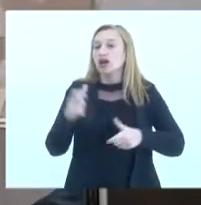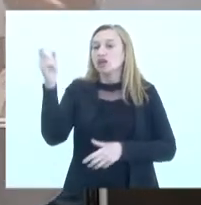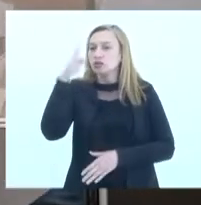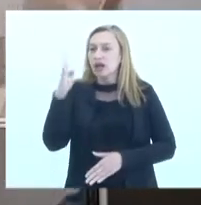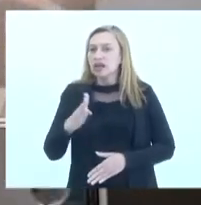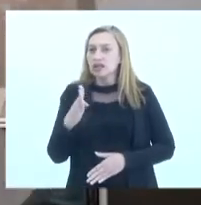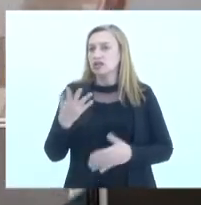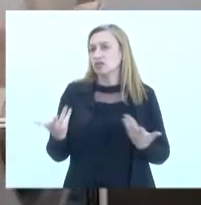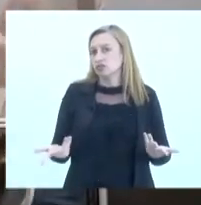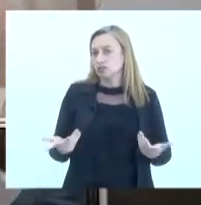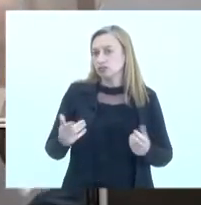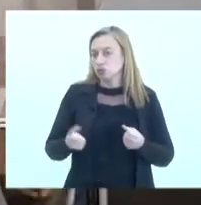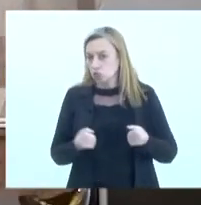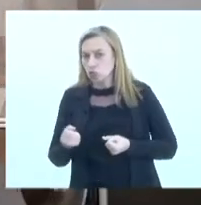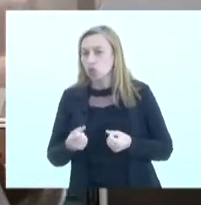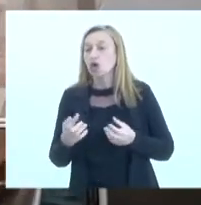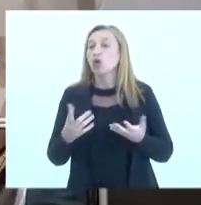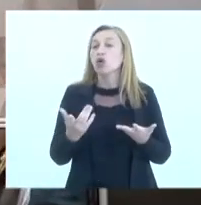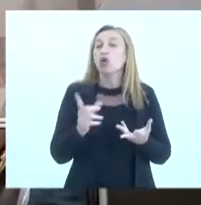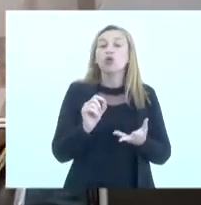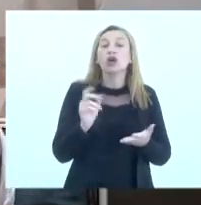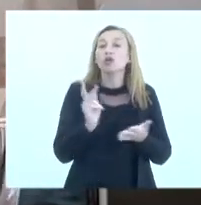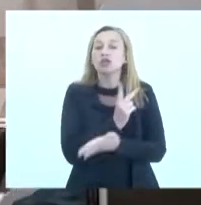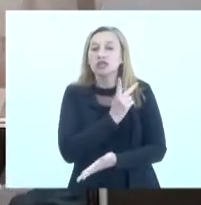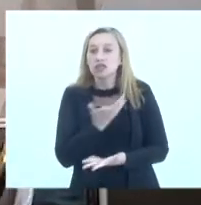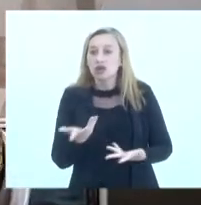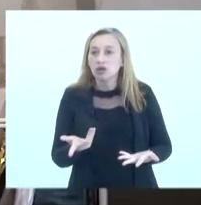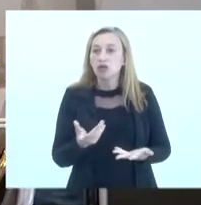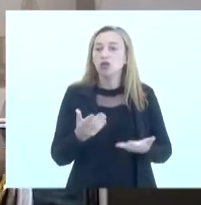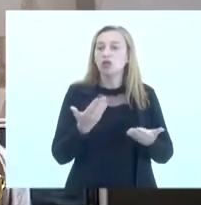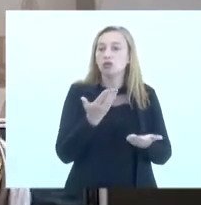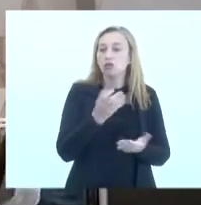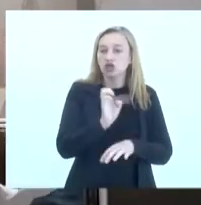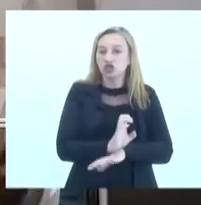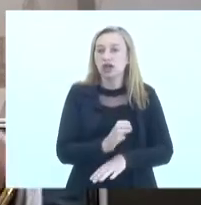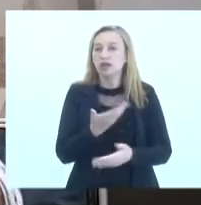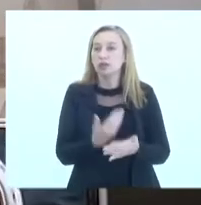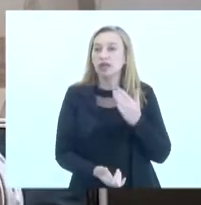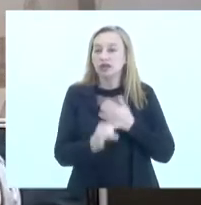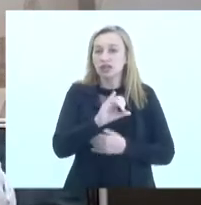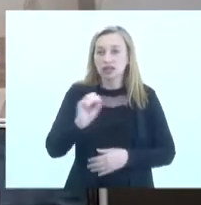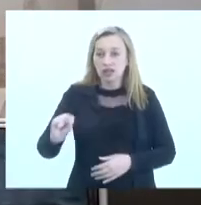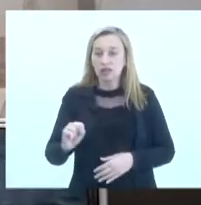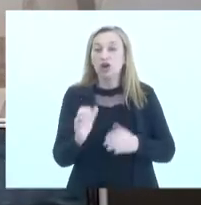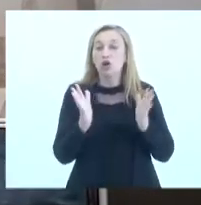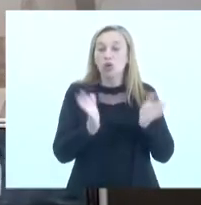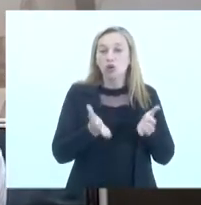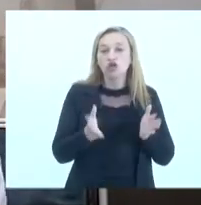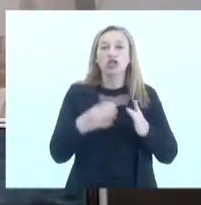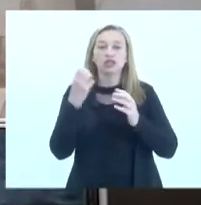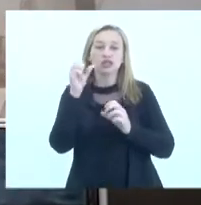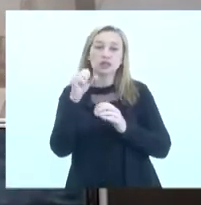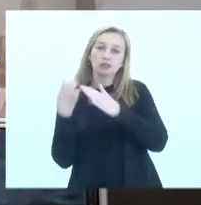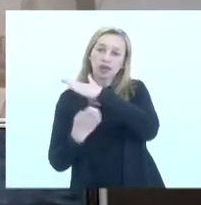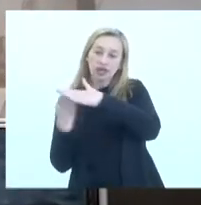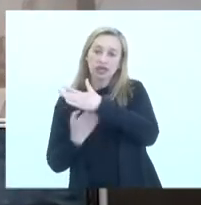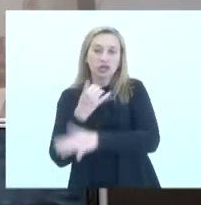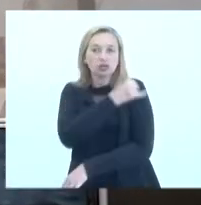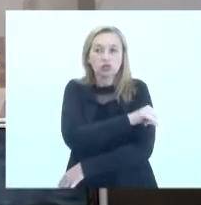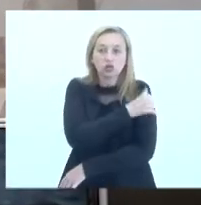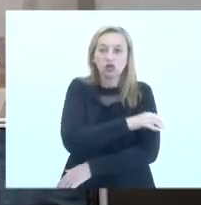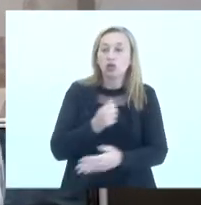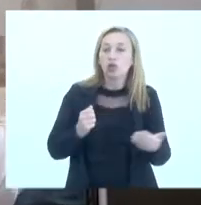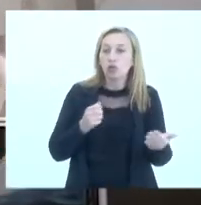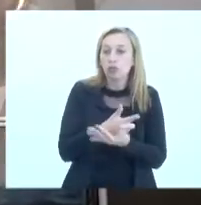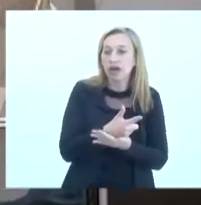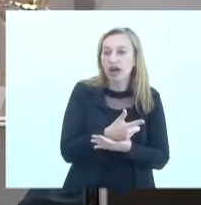que o Estado começou a perder CM? Porque as empresas hoje, sediadas no Rio, elas começaram a comprar frota e